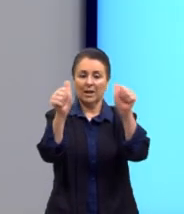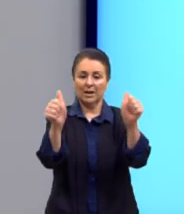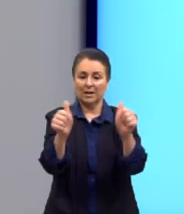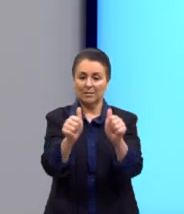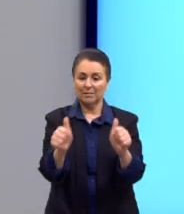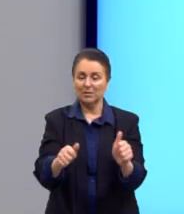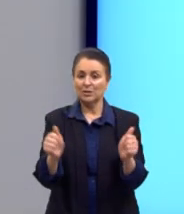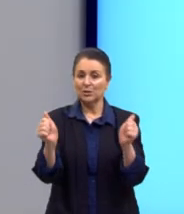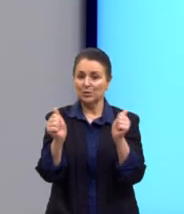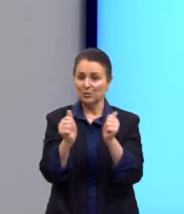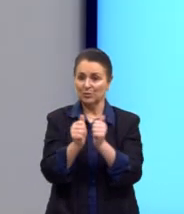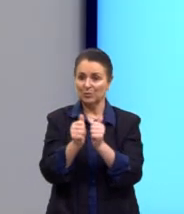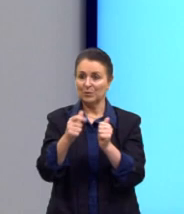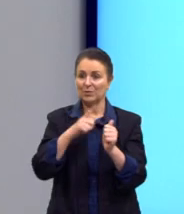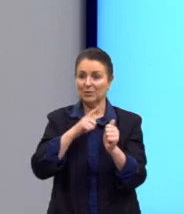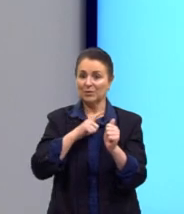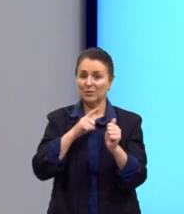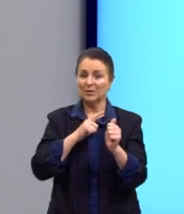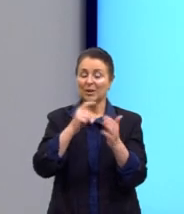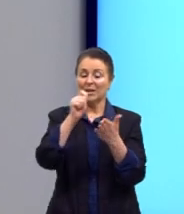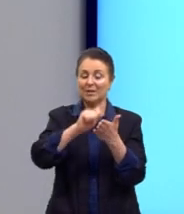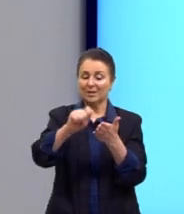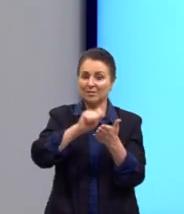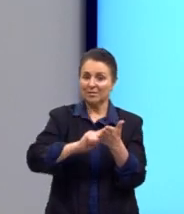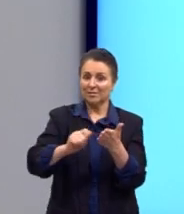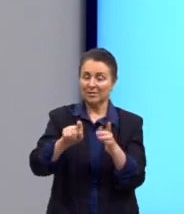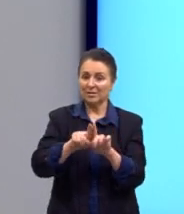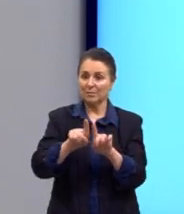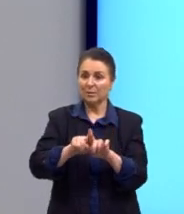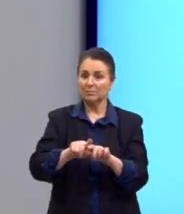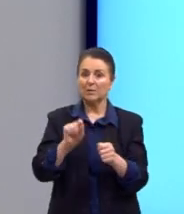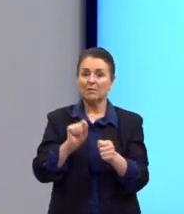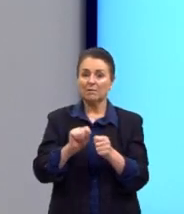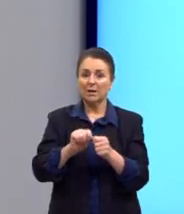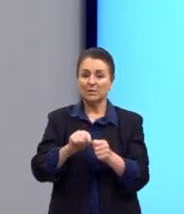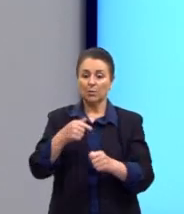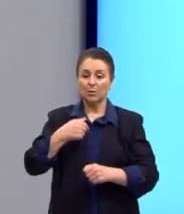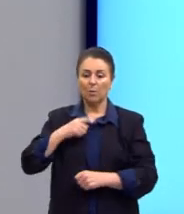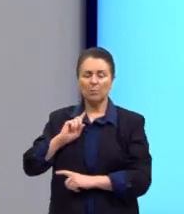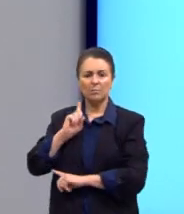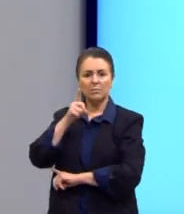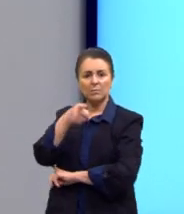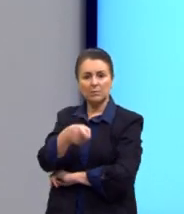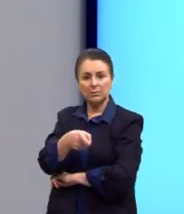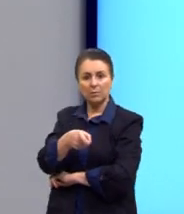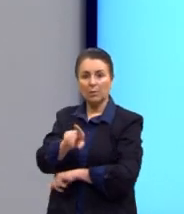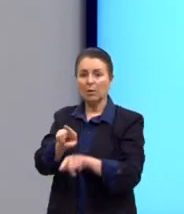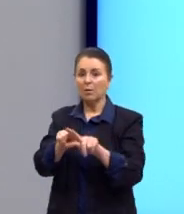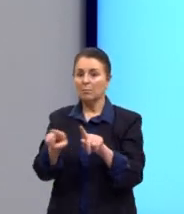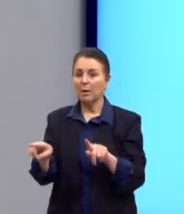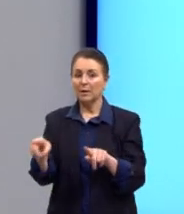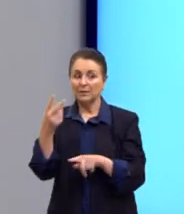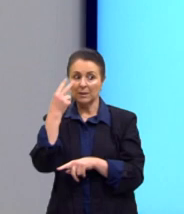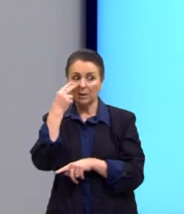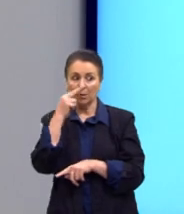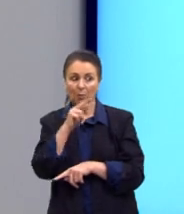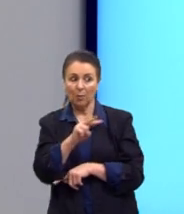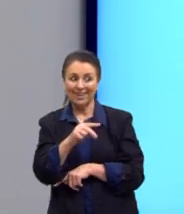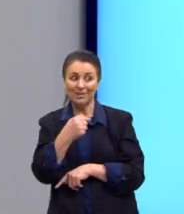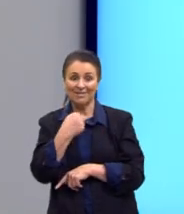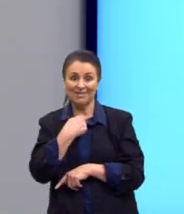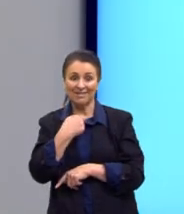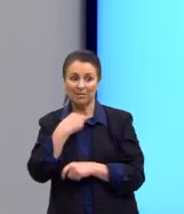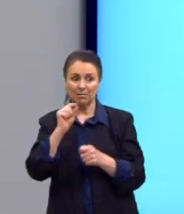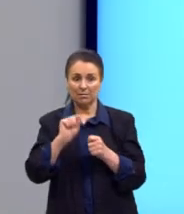atrelada ela a gente tem a escrita façam o que eu mando mas não olhem o que